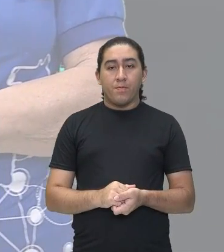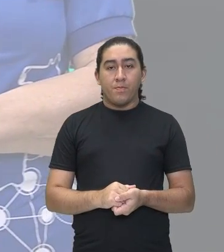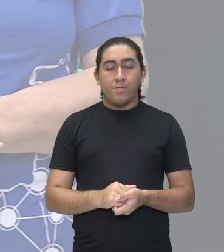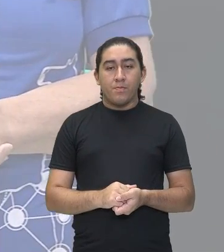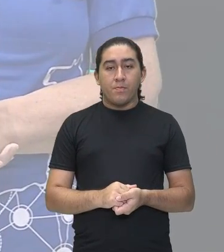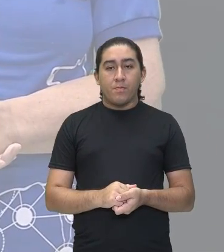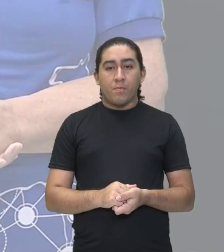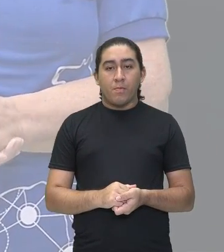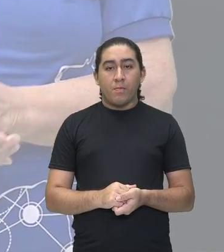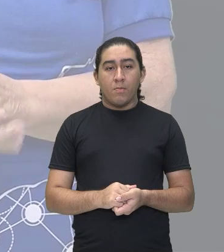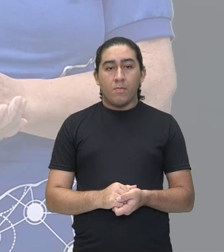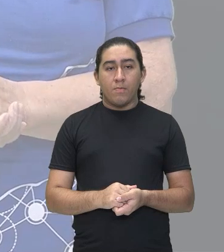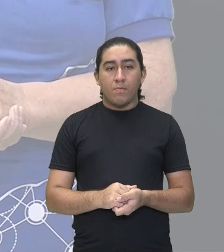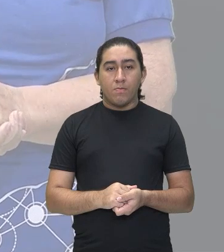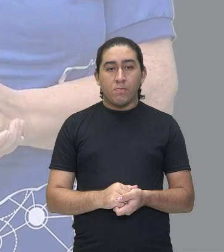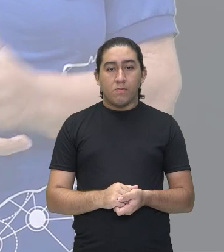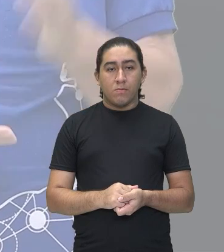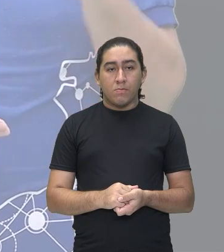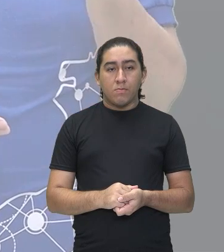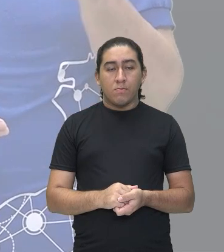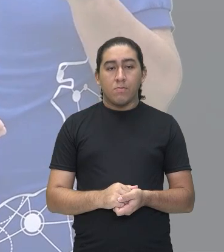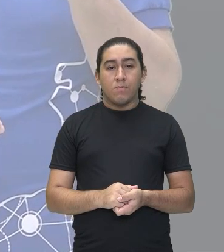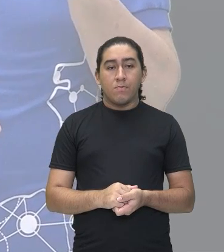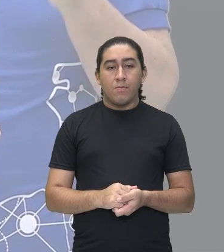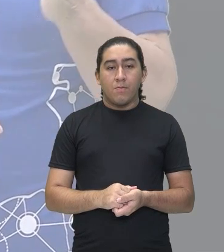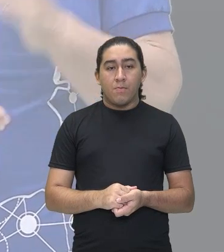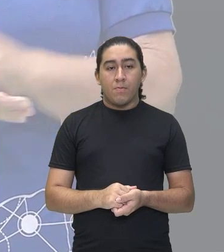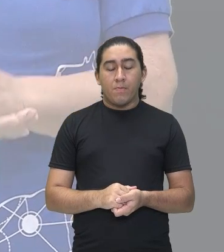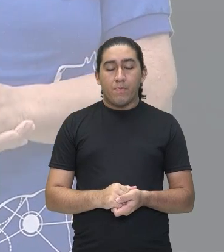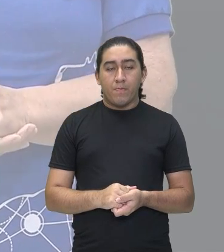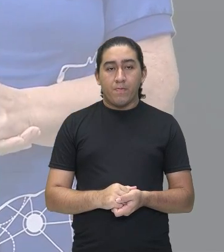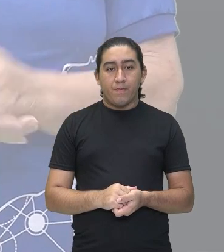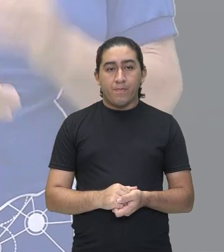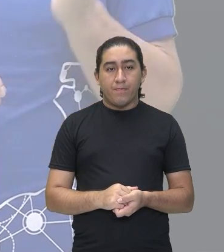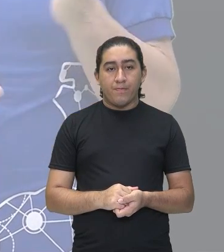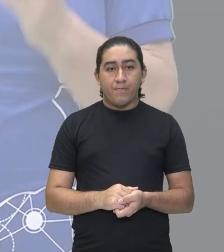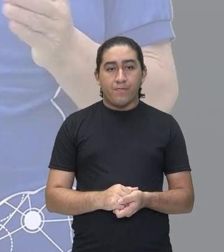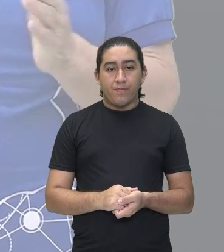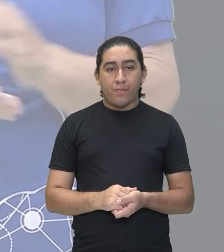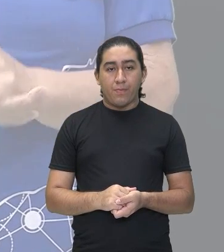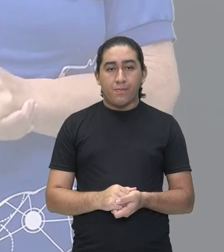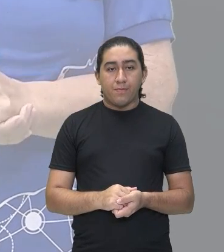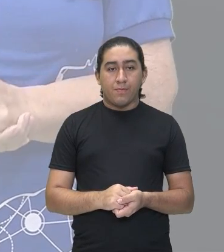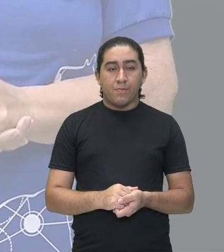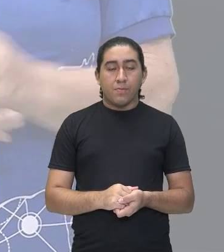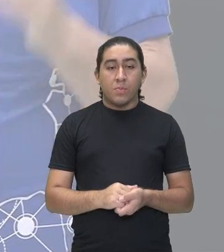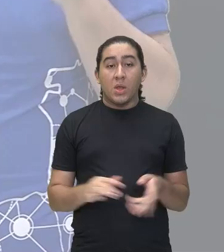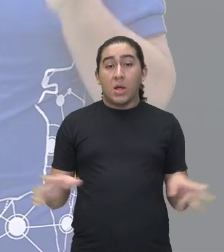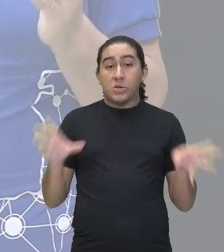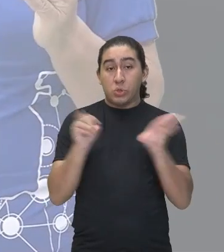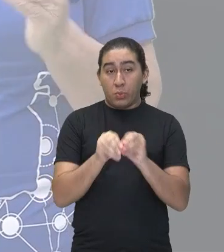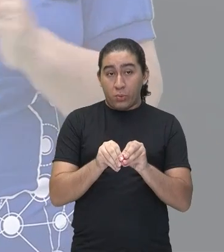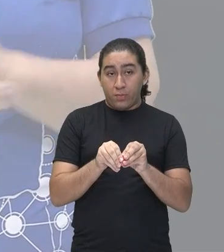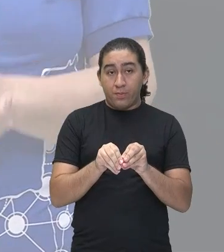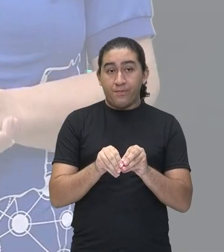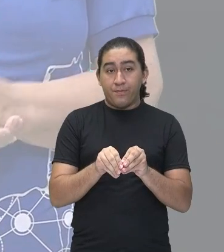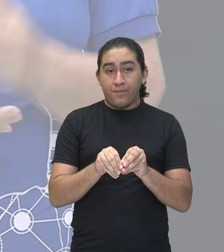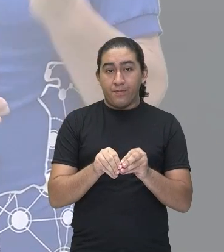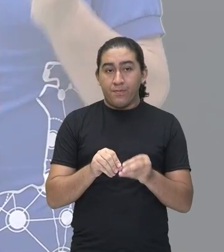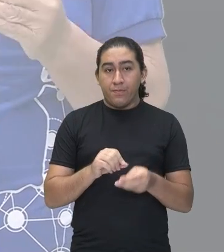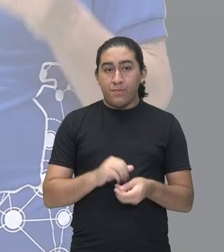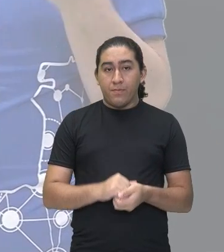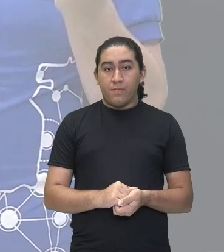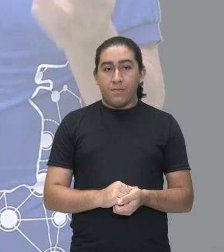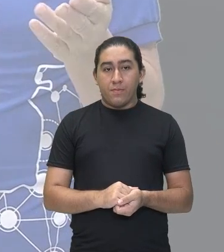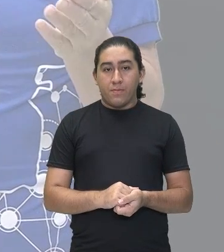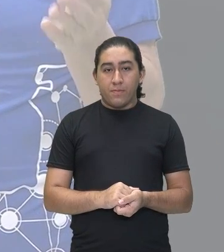Então, temos o resumo dessas cartas, o resumo delas segue abaixo esse resumo. Carta 1,